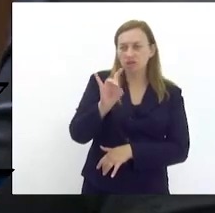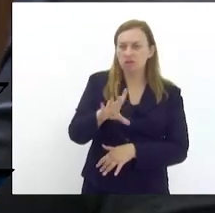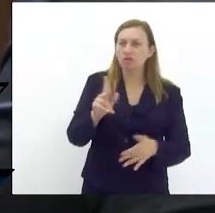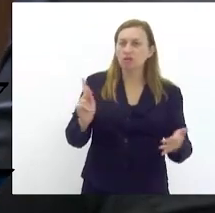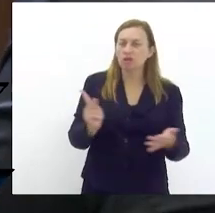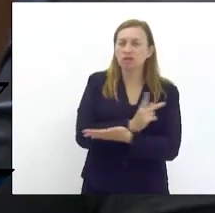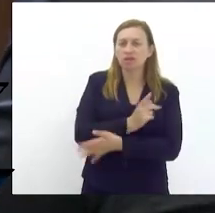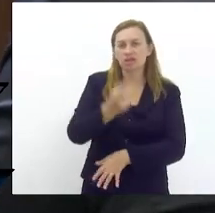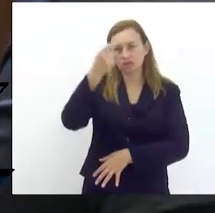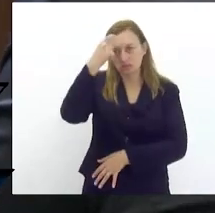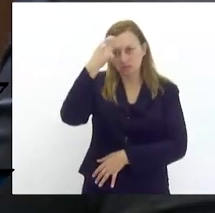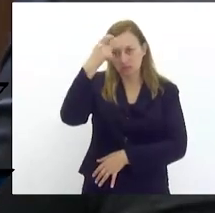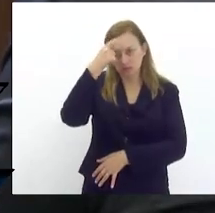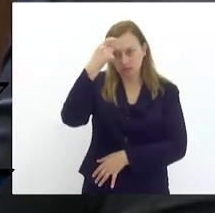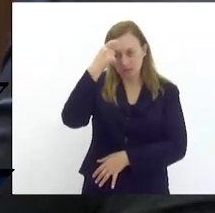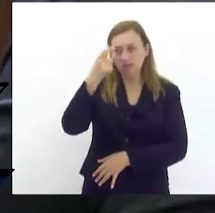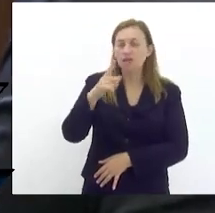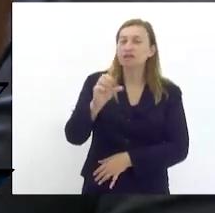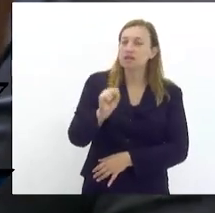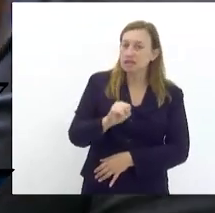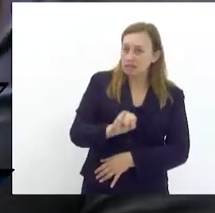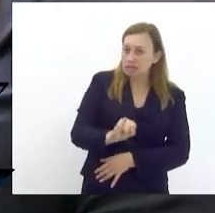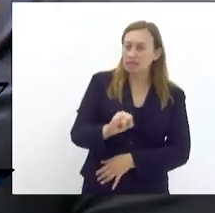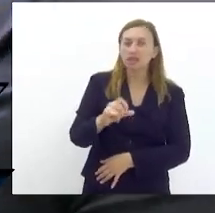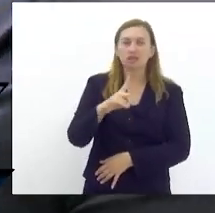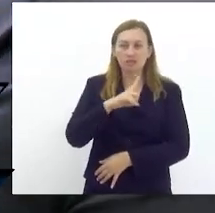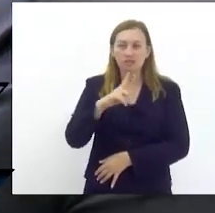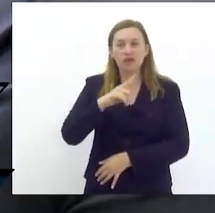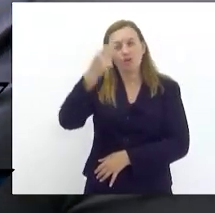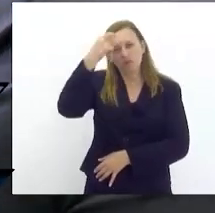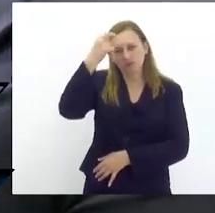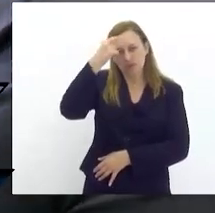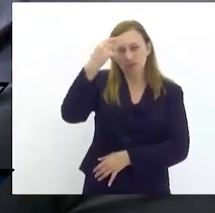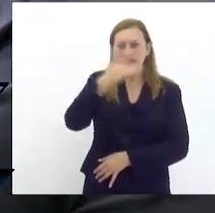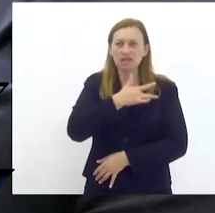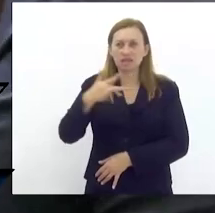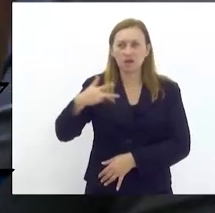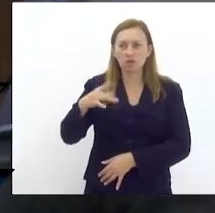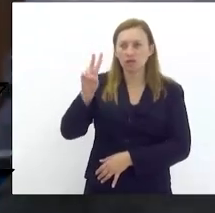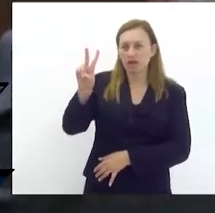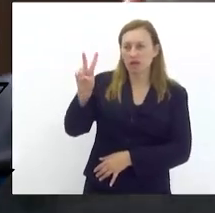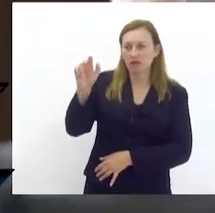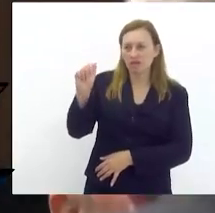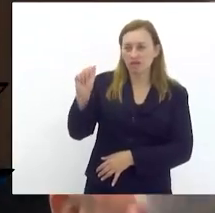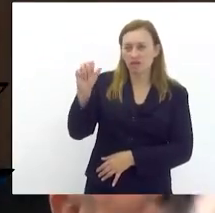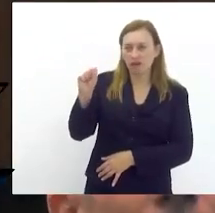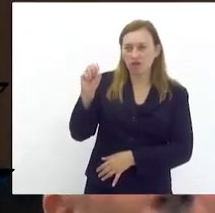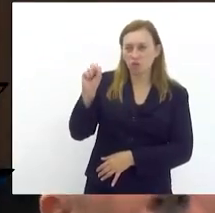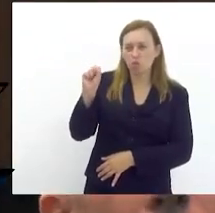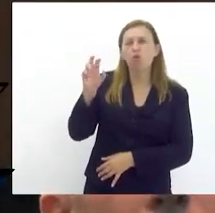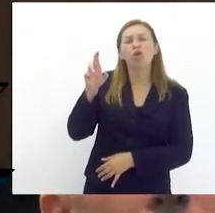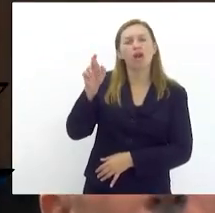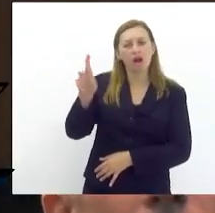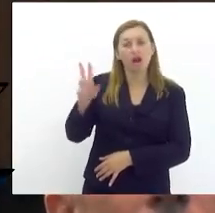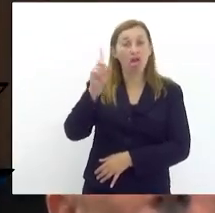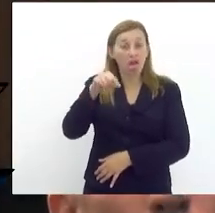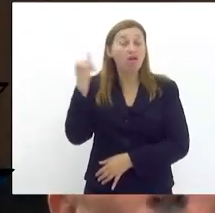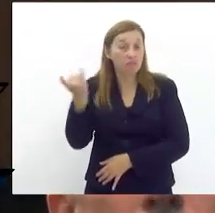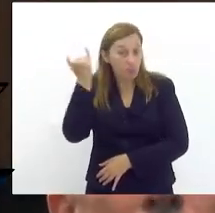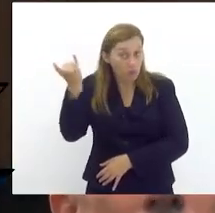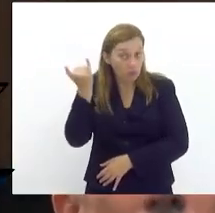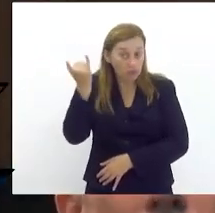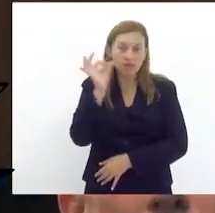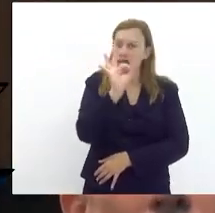a cons cientização tendo consciência de que a saúde vascular é super importante de extrema importância